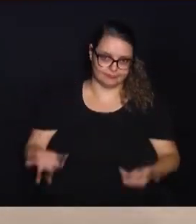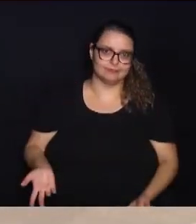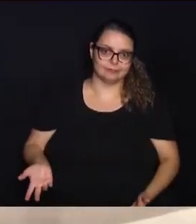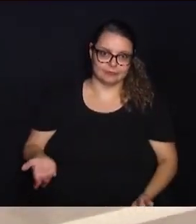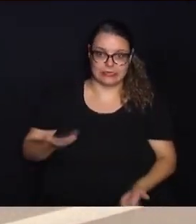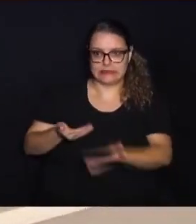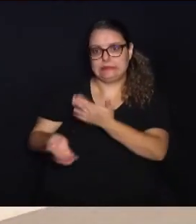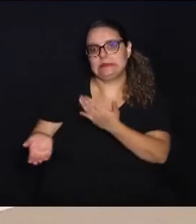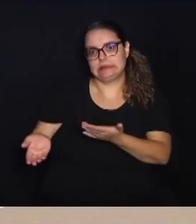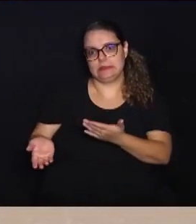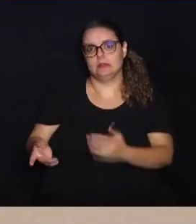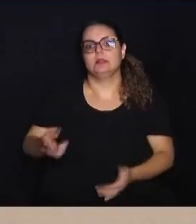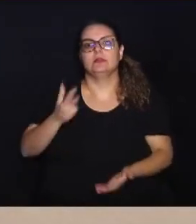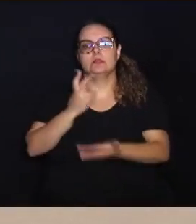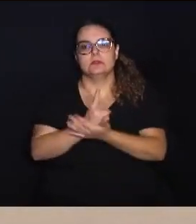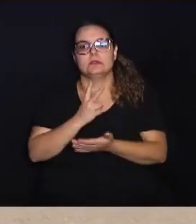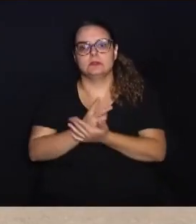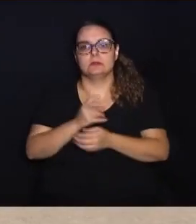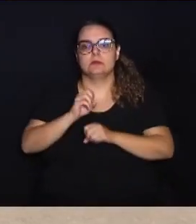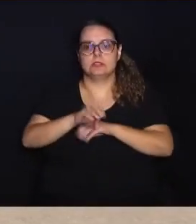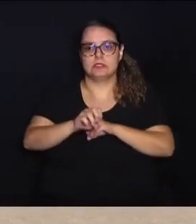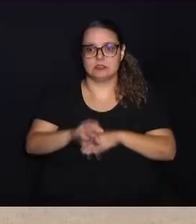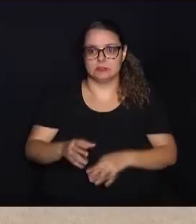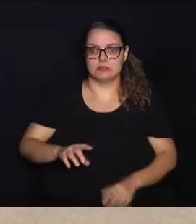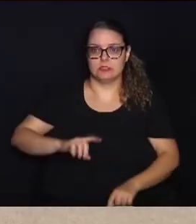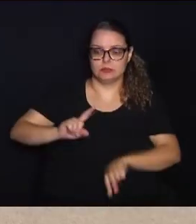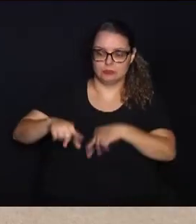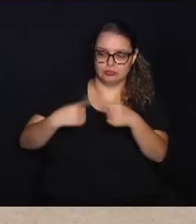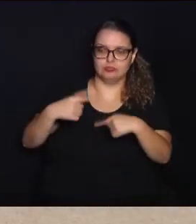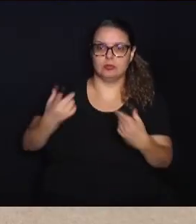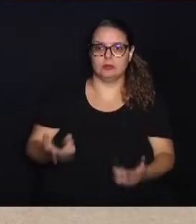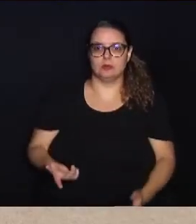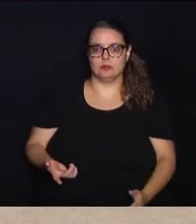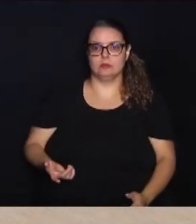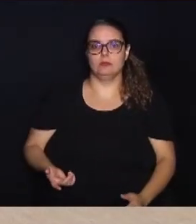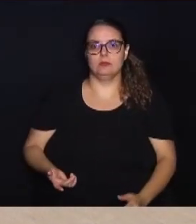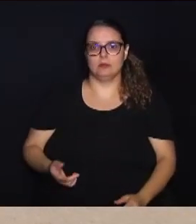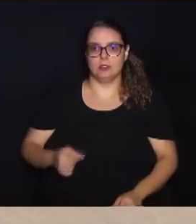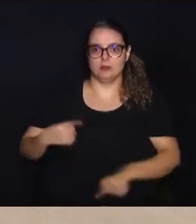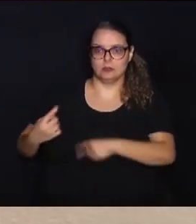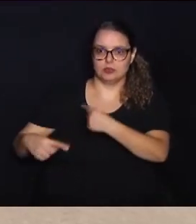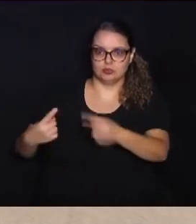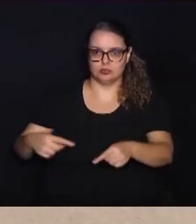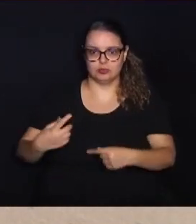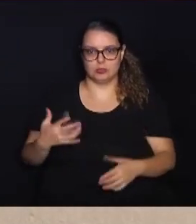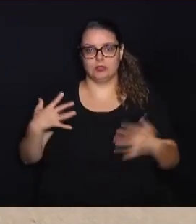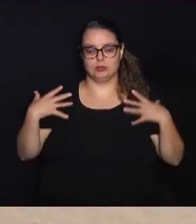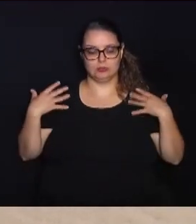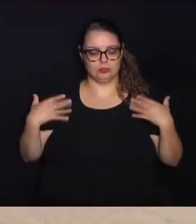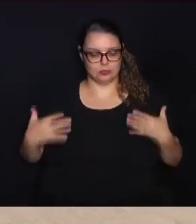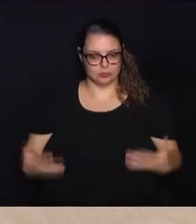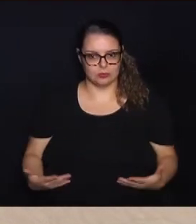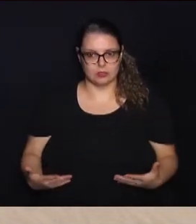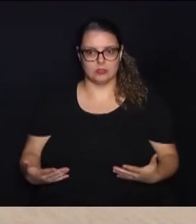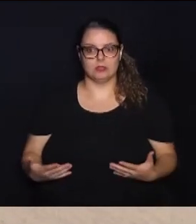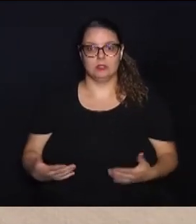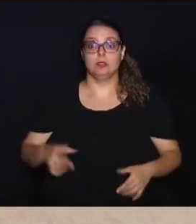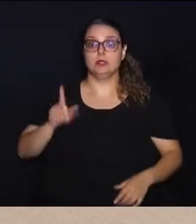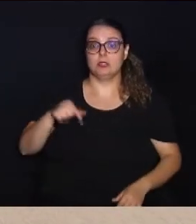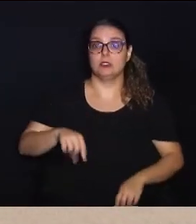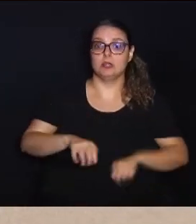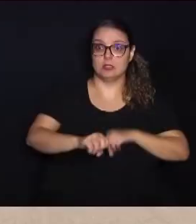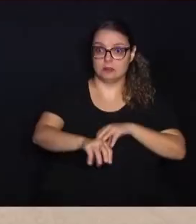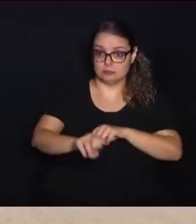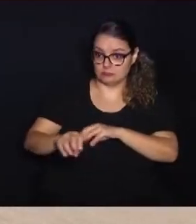para as ginastas hoje. A fita é o aparelho mais característico da ginástica rítmica, é um aparelho muito grande, então